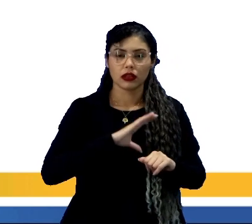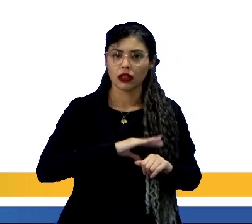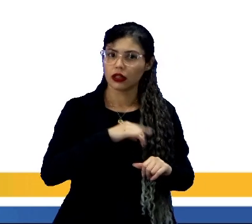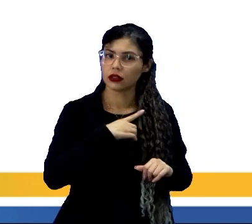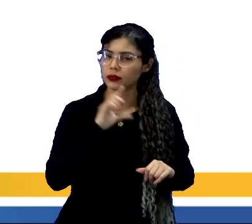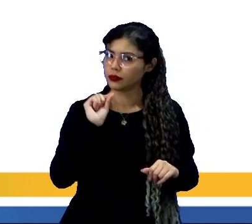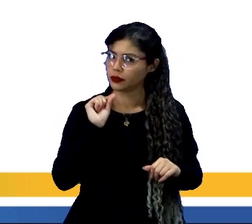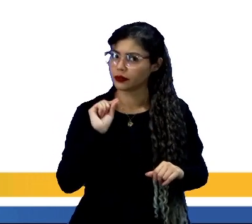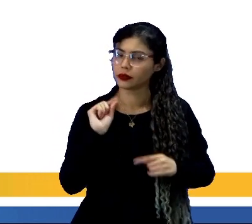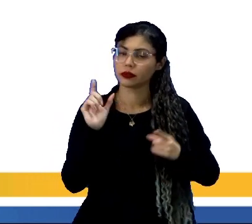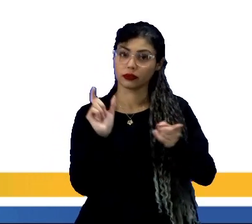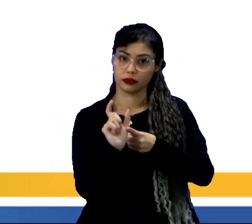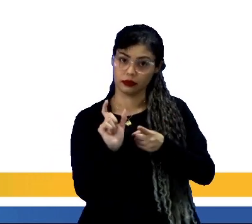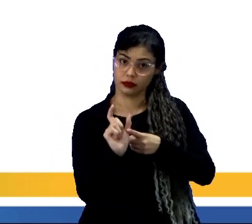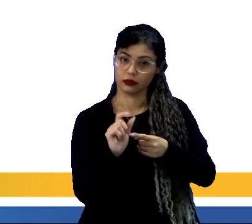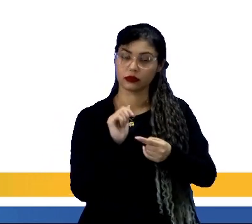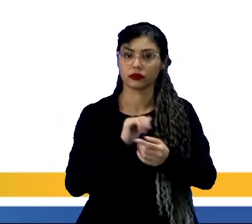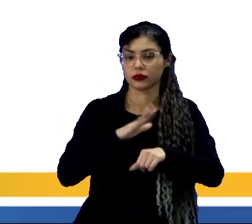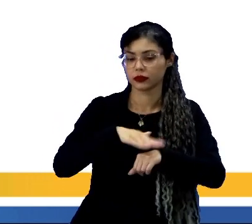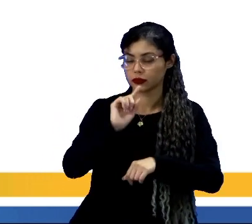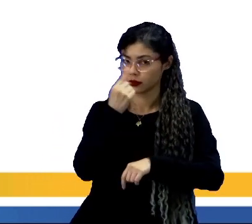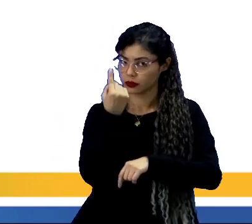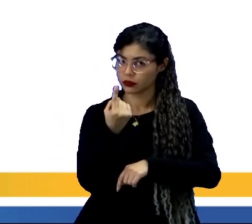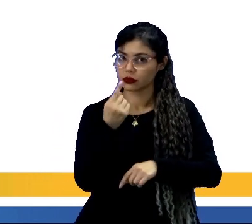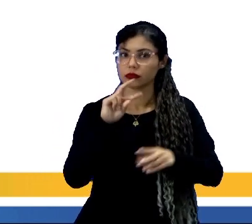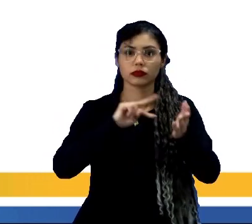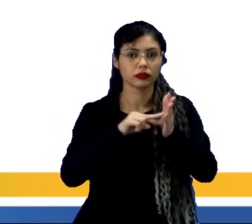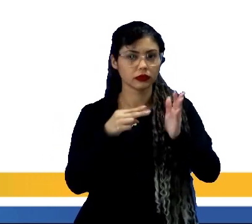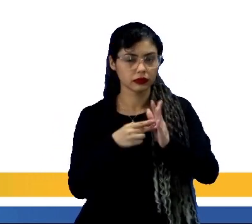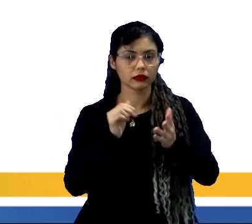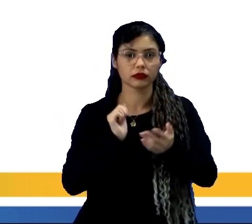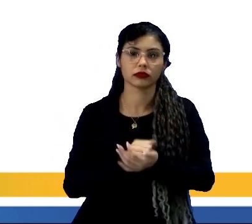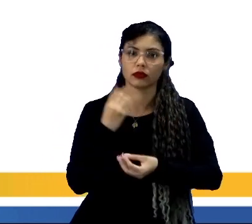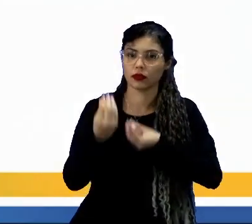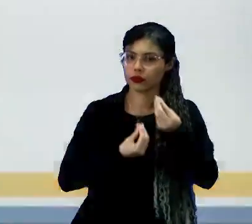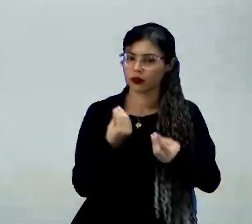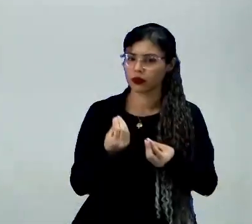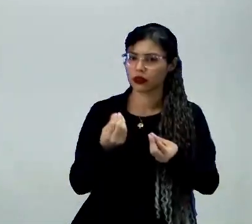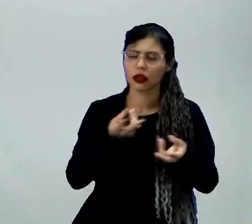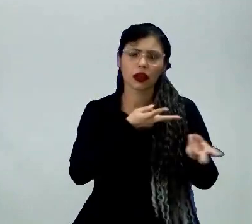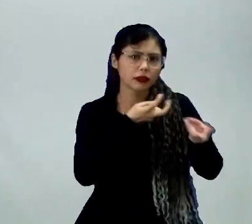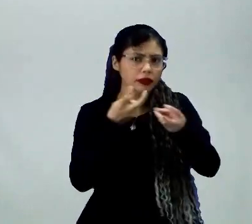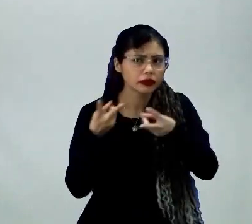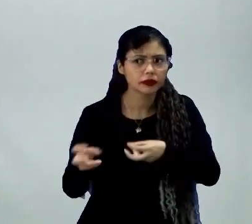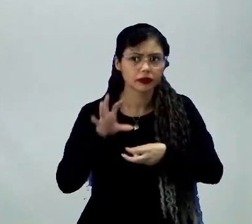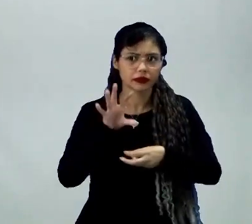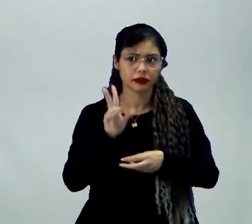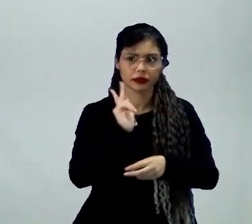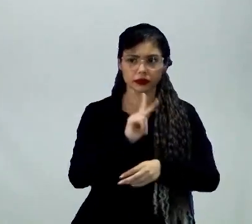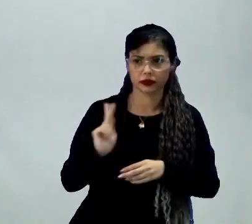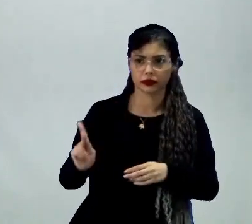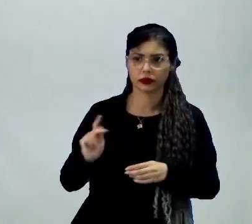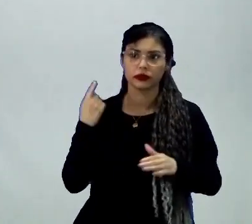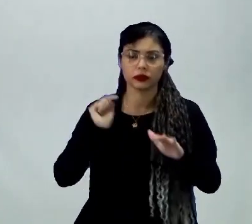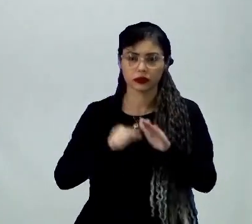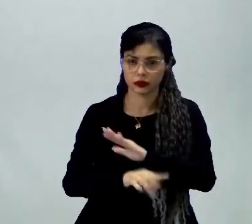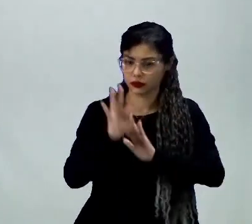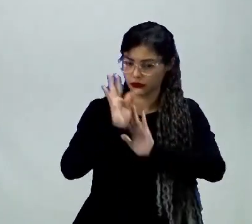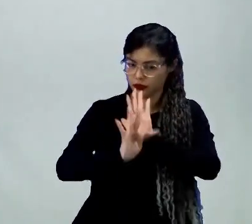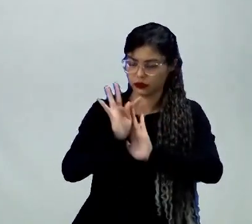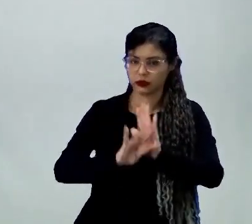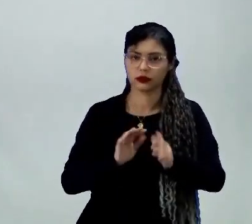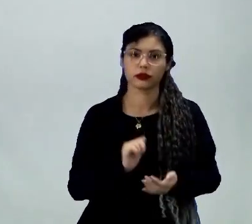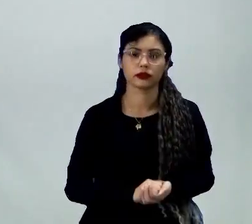nós temos palavras que têm mais de um significado. Como que a gente vai perceber isso, professora, dentro de um